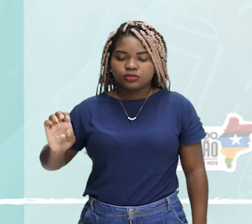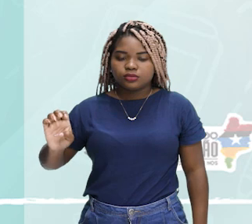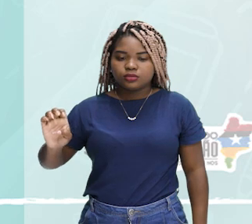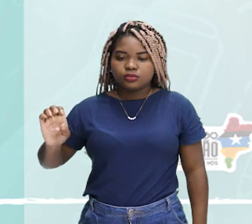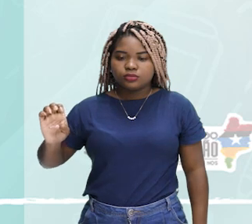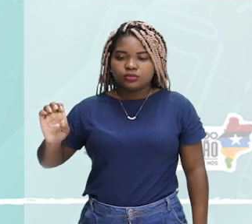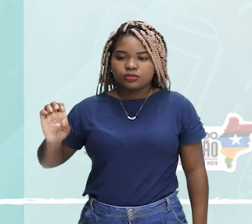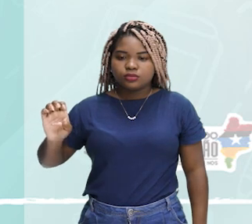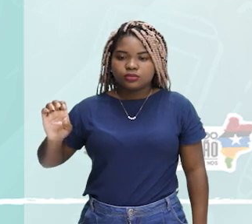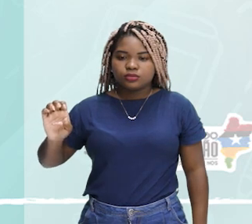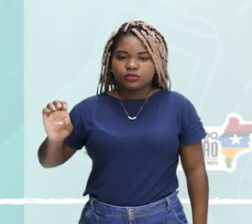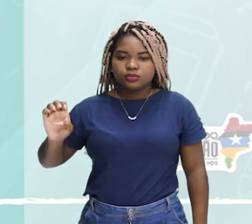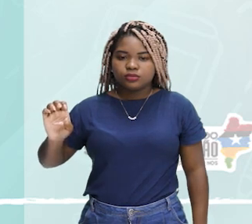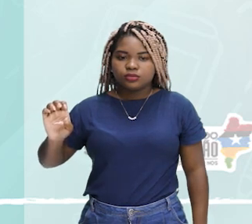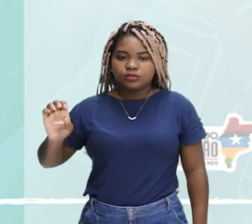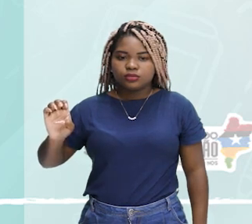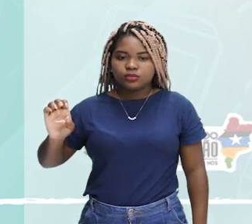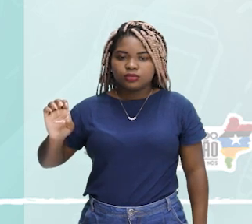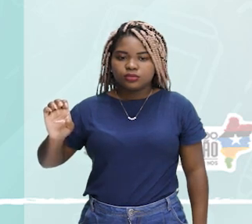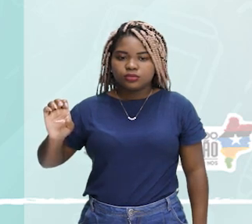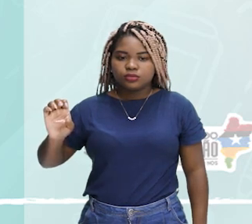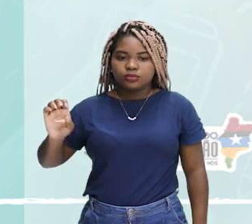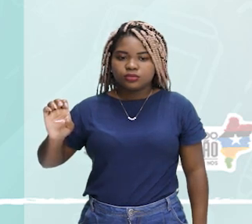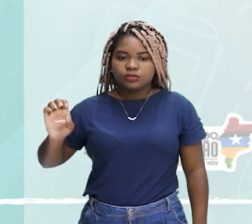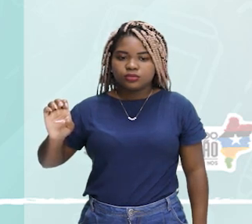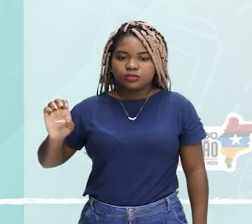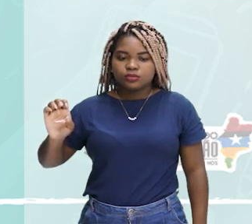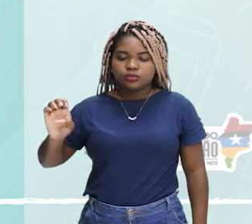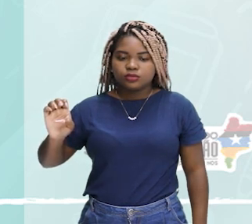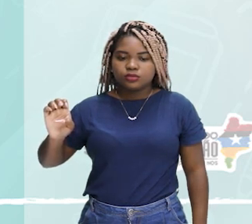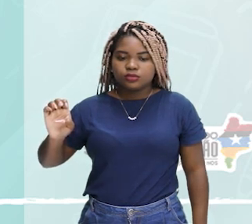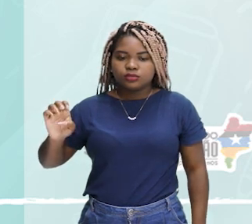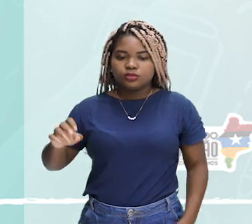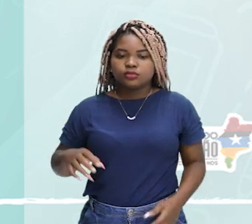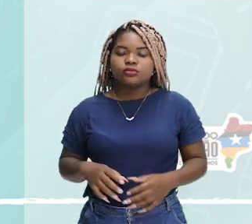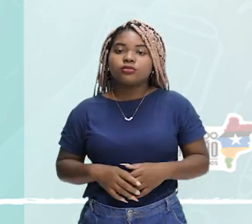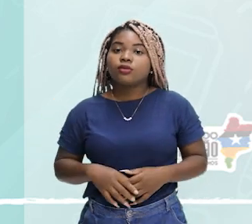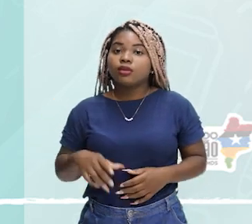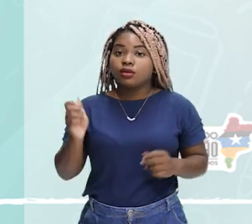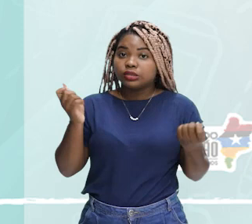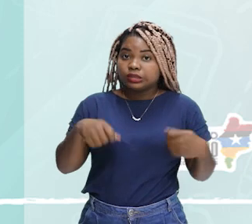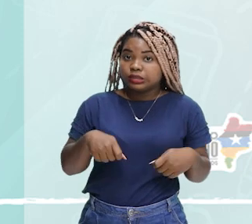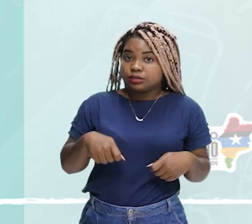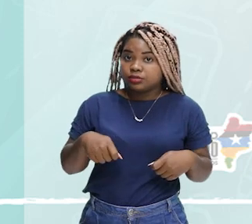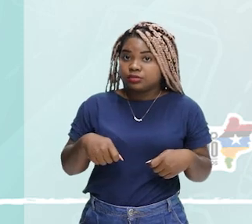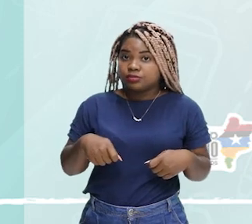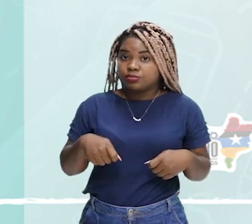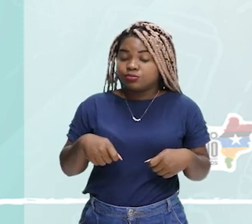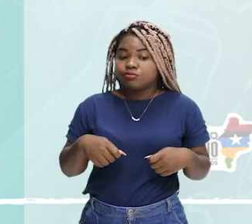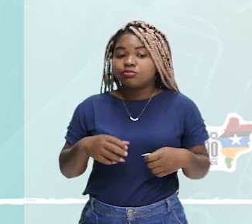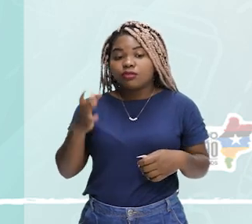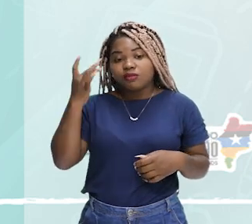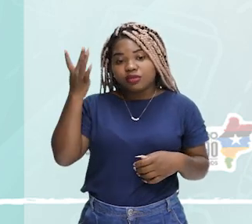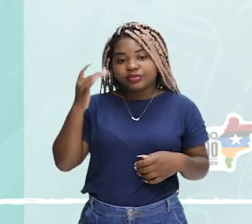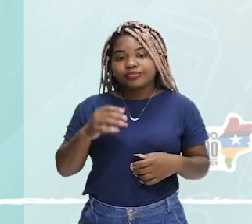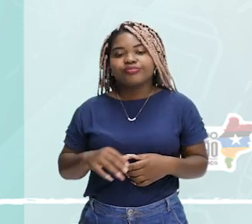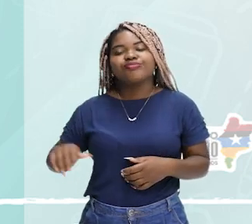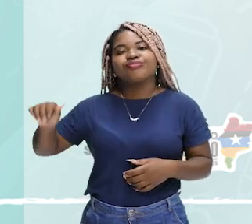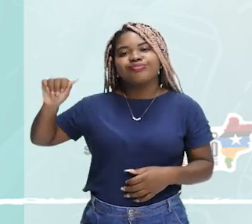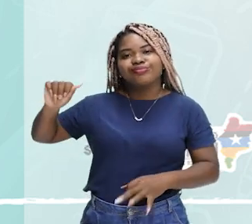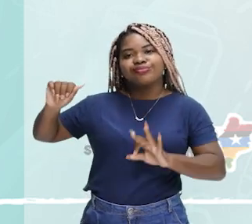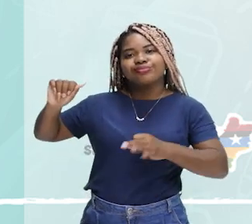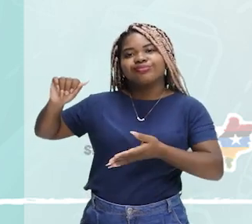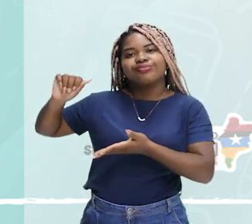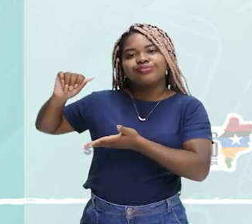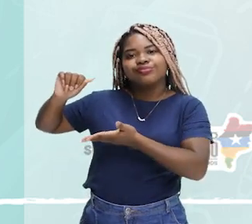E, cair, aí, imã, ipê e abricó. Conseguiram já identificar? Essa está bem fácil.